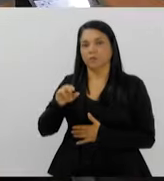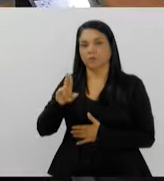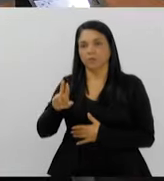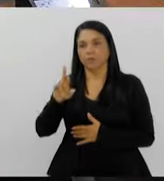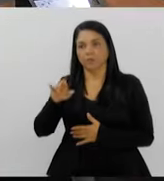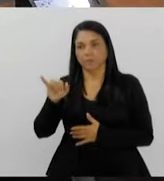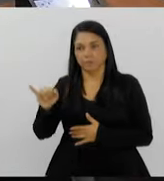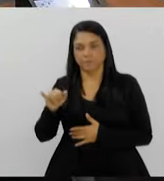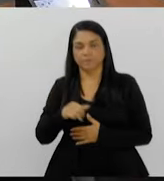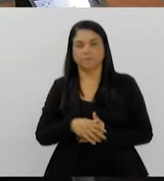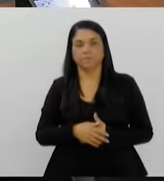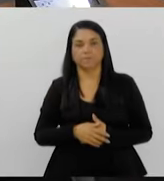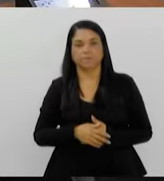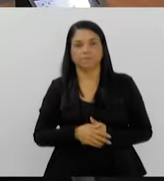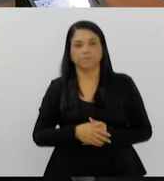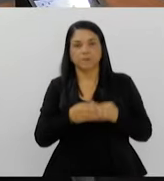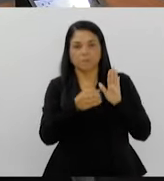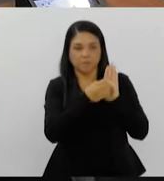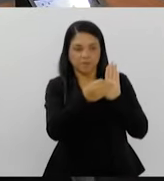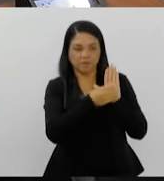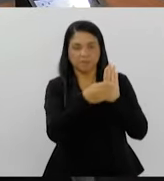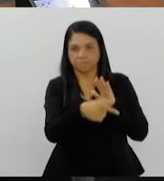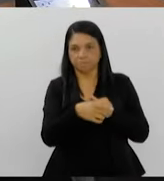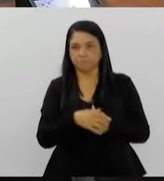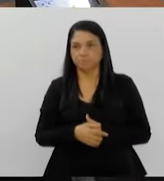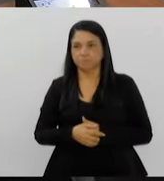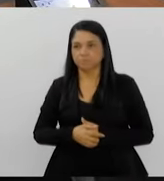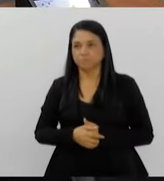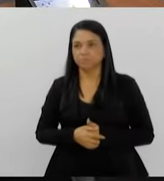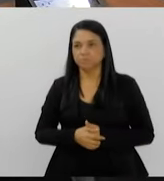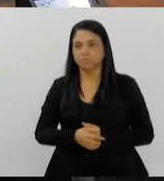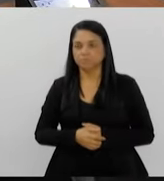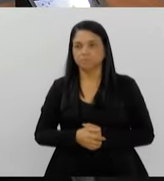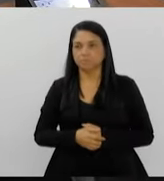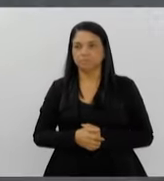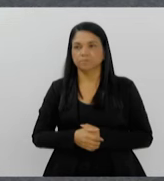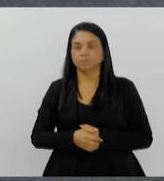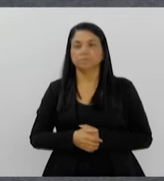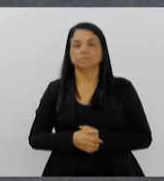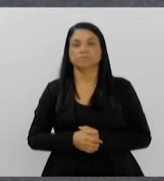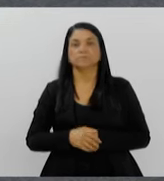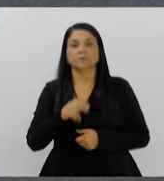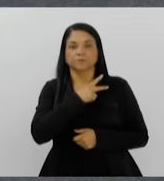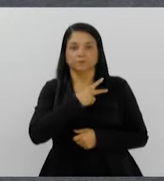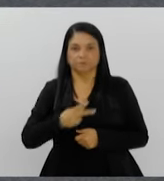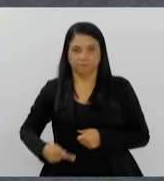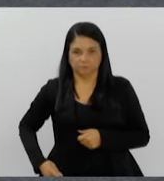para dar o parecer senhor